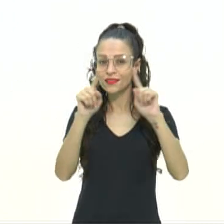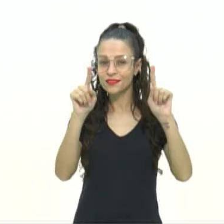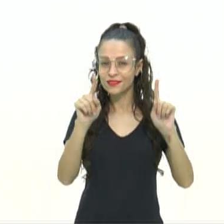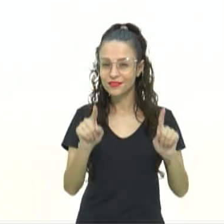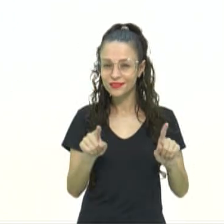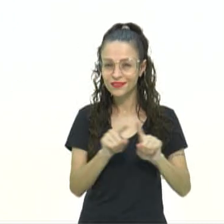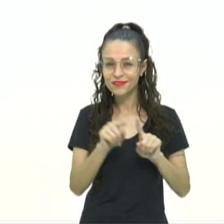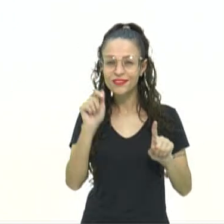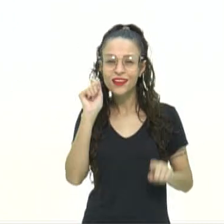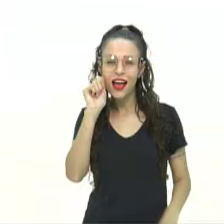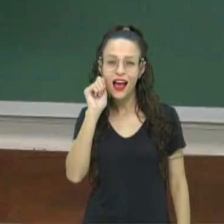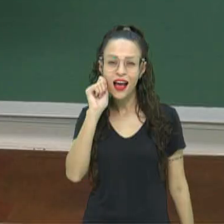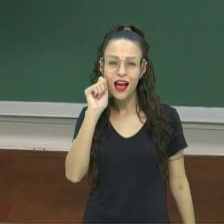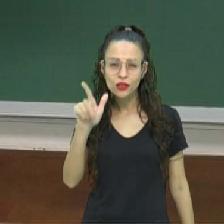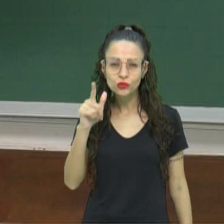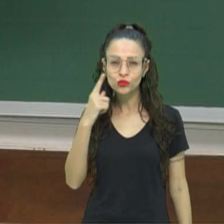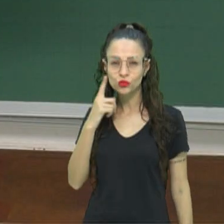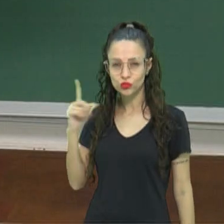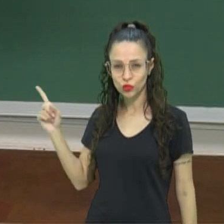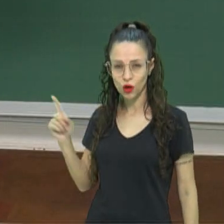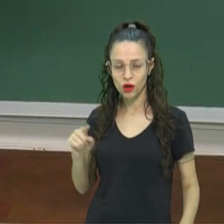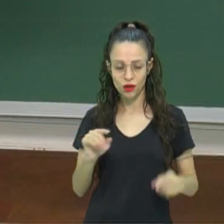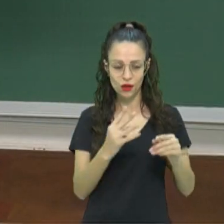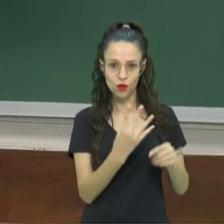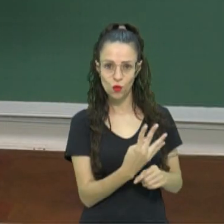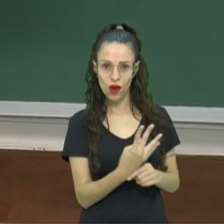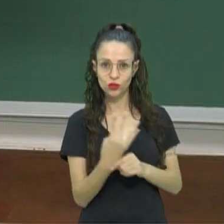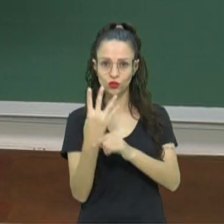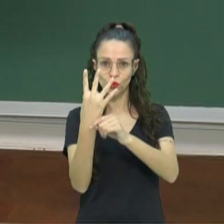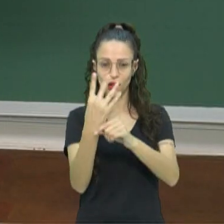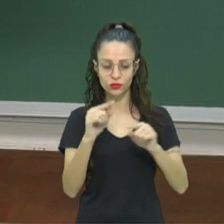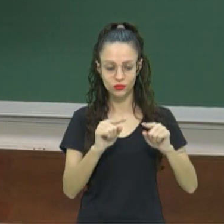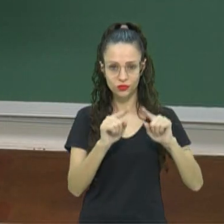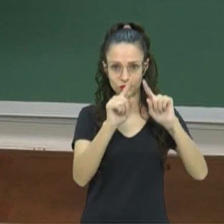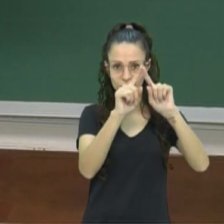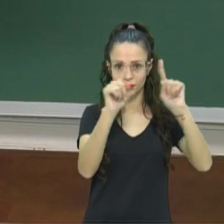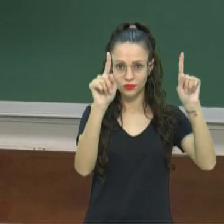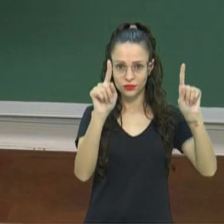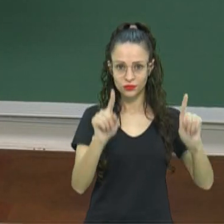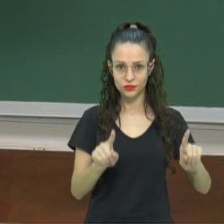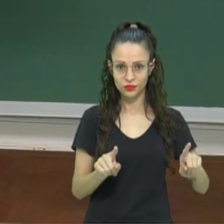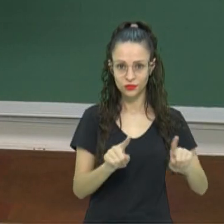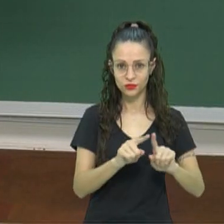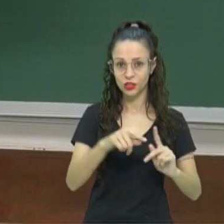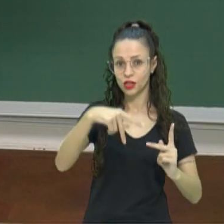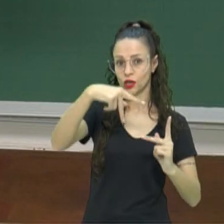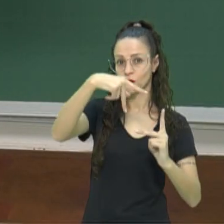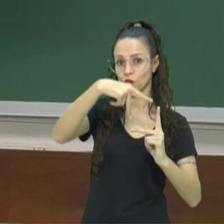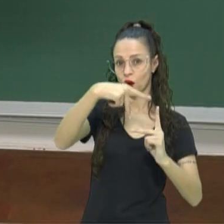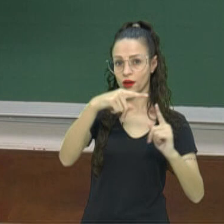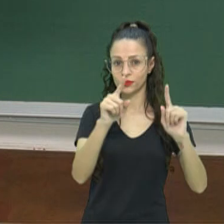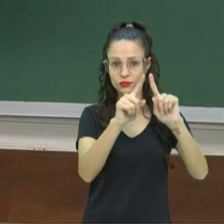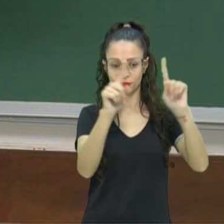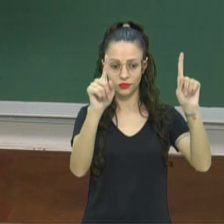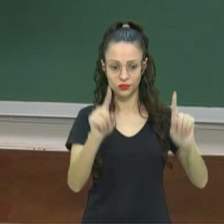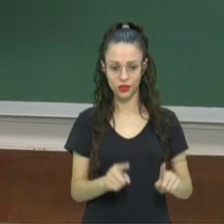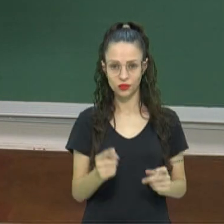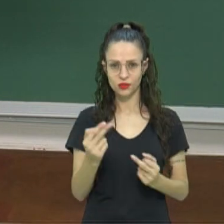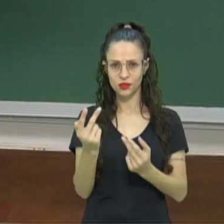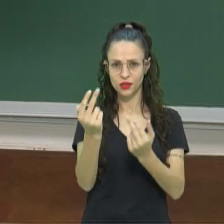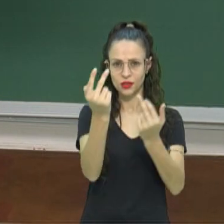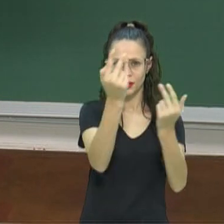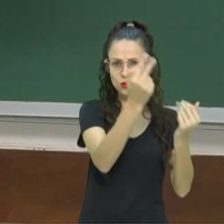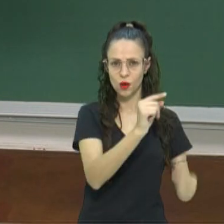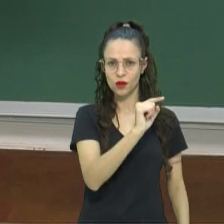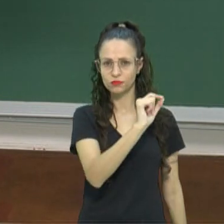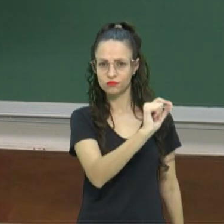4. Lembra o que é quadrado, né? Uma figura com 4 lados e os 4 lados têm a mesma medida.